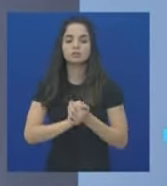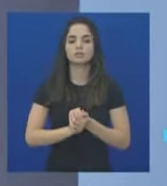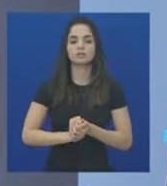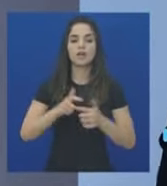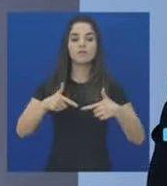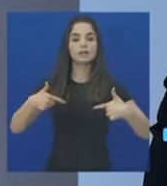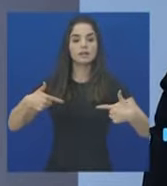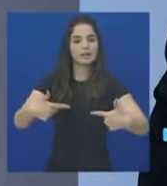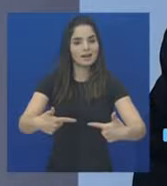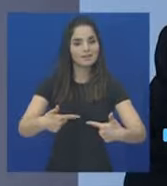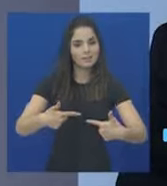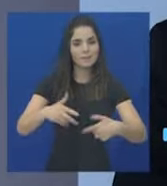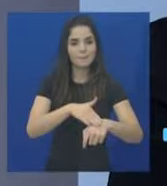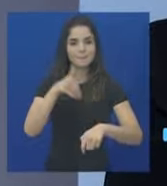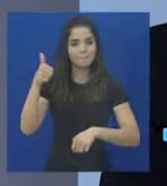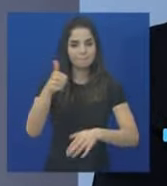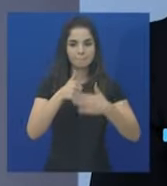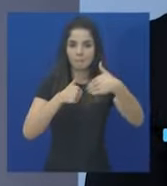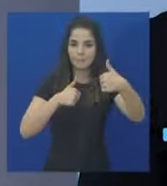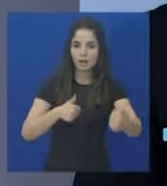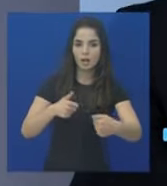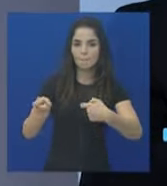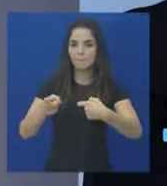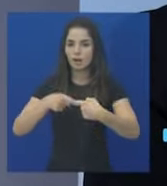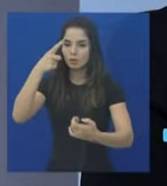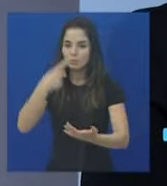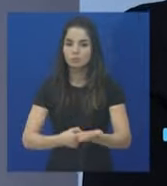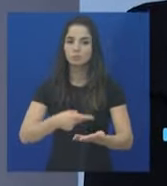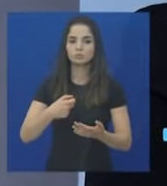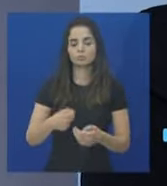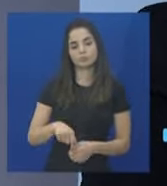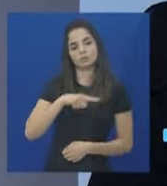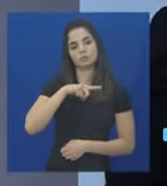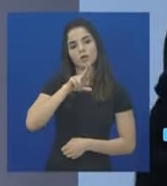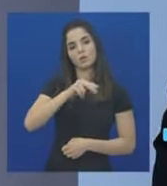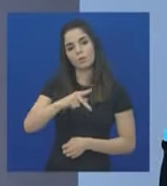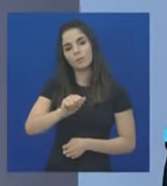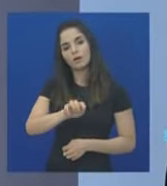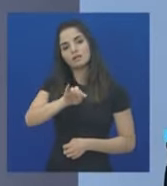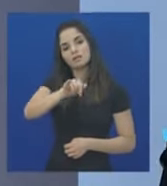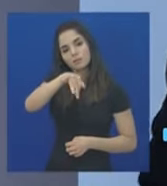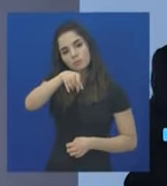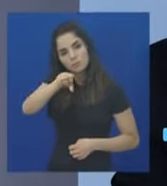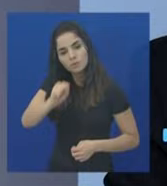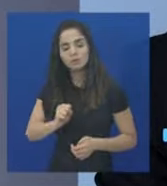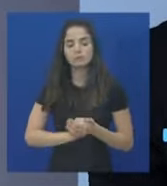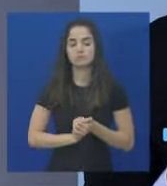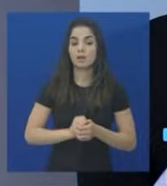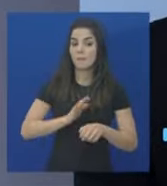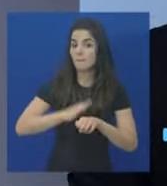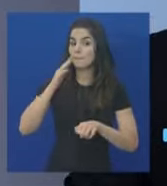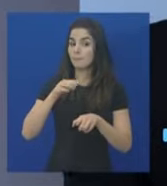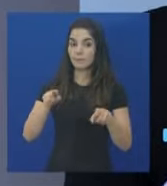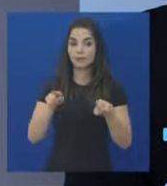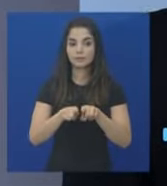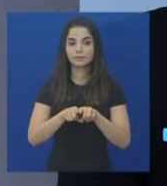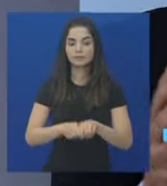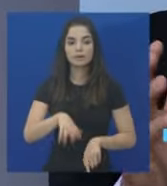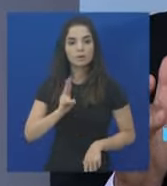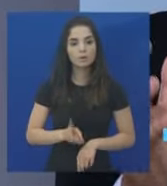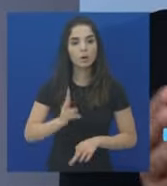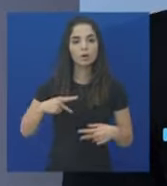melhorando o atendimento existente hoje na UPA de Itamoios. Mais do que isso, nós precisamos continuar com o